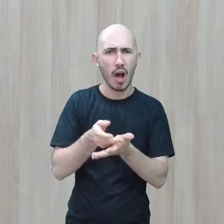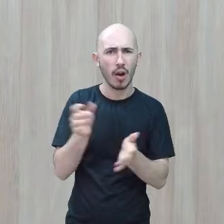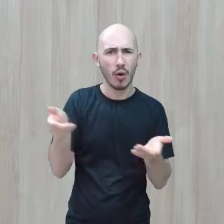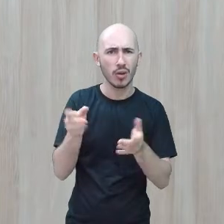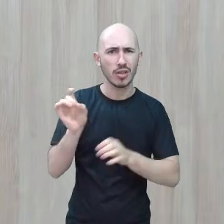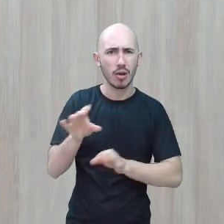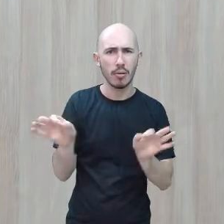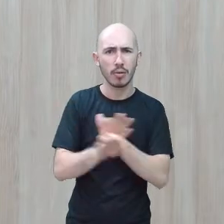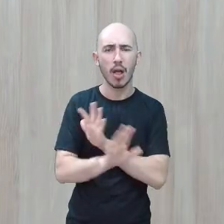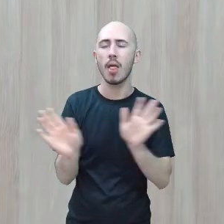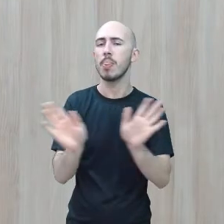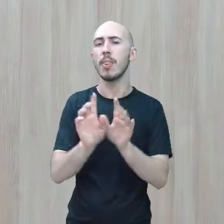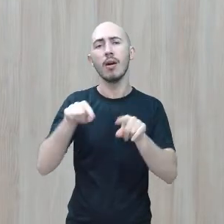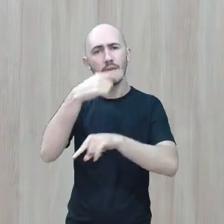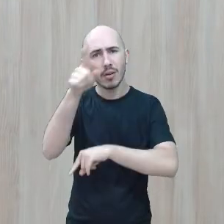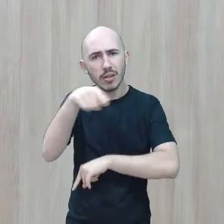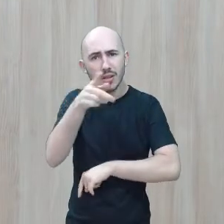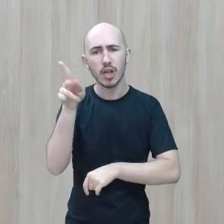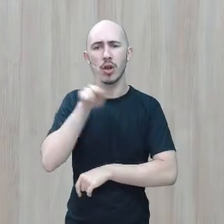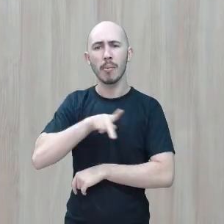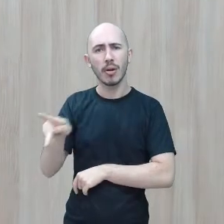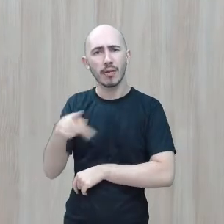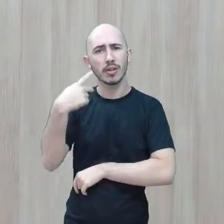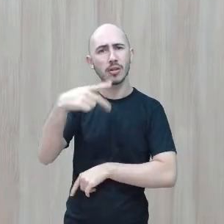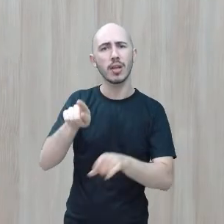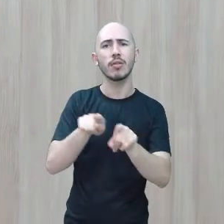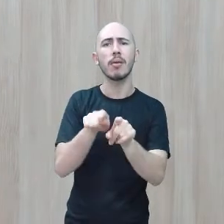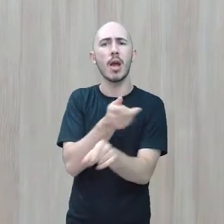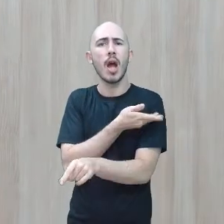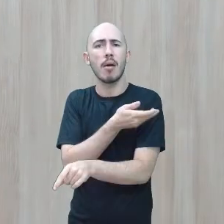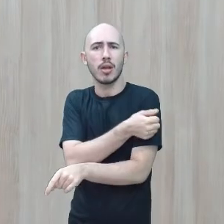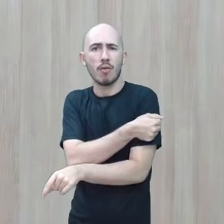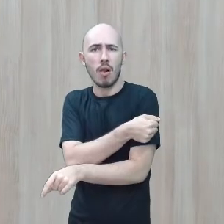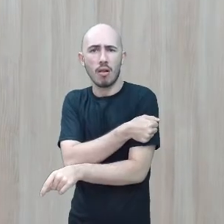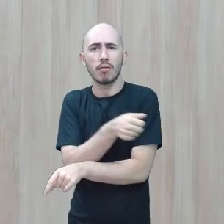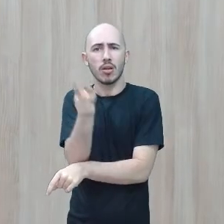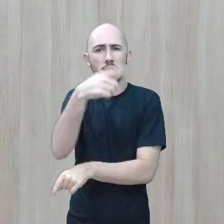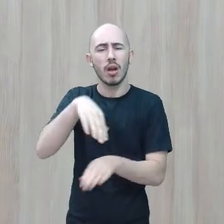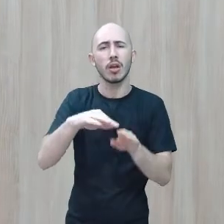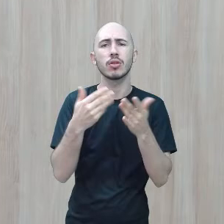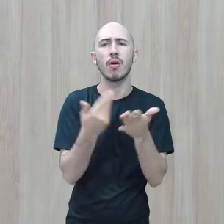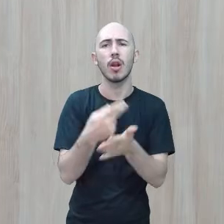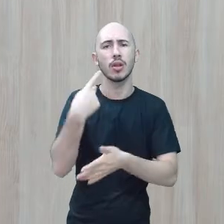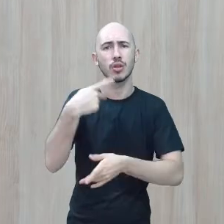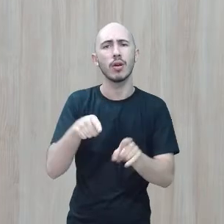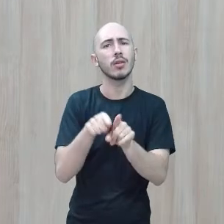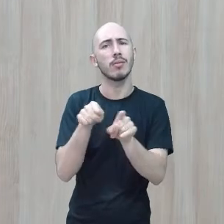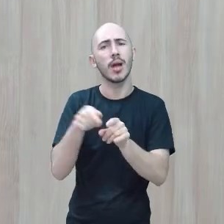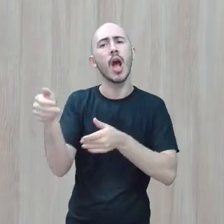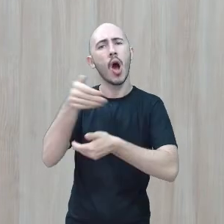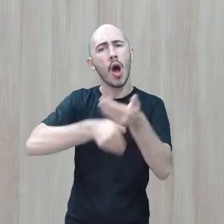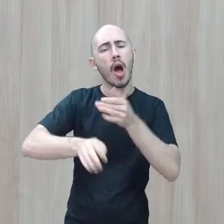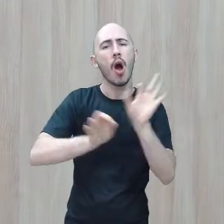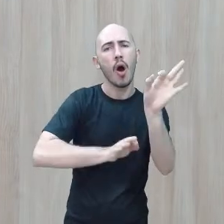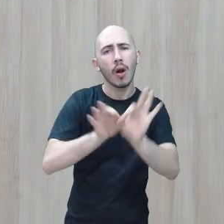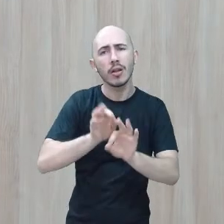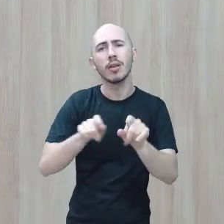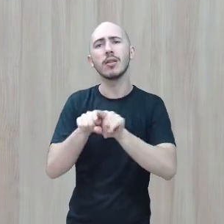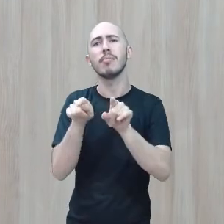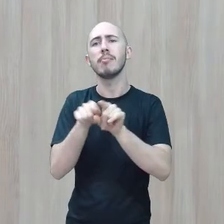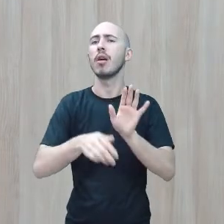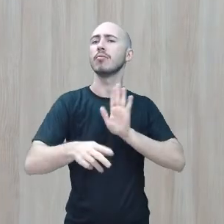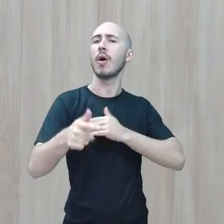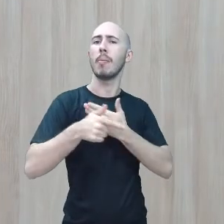seus colegas, seus professores, para que realmente a gente possa exercer esse papel, né, esse papel de